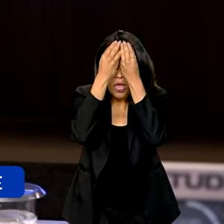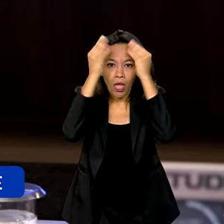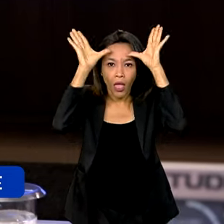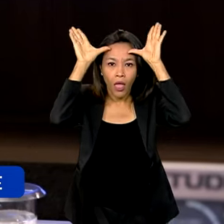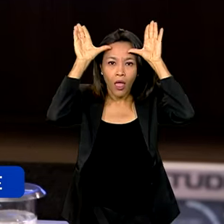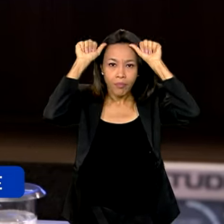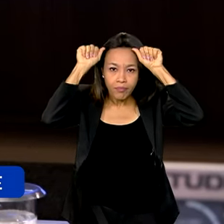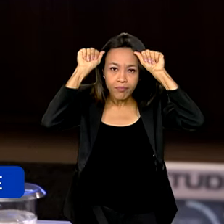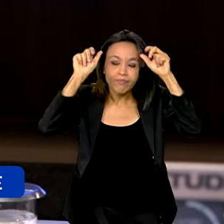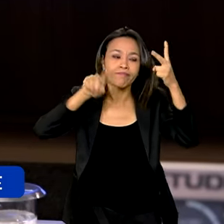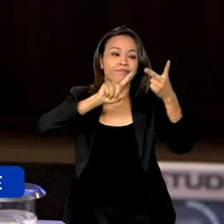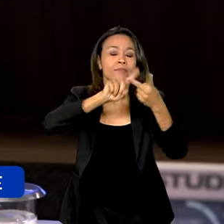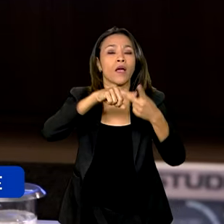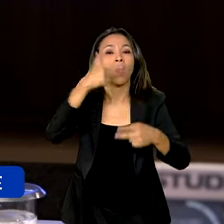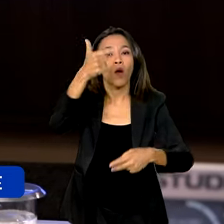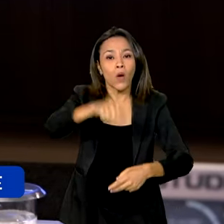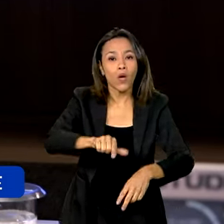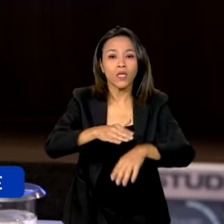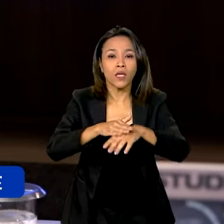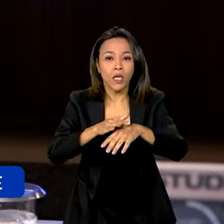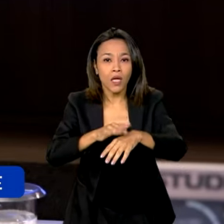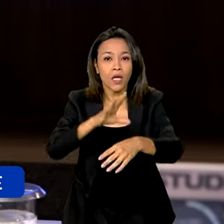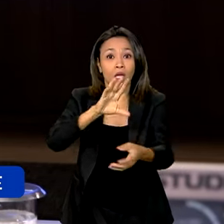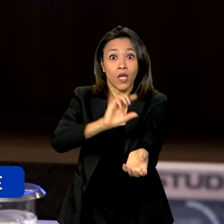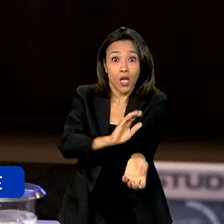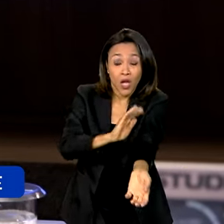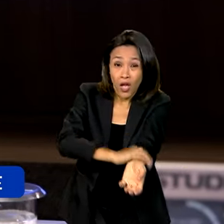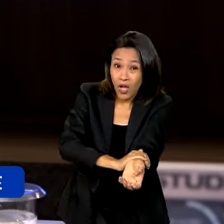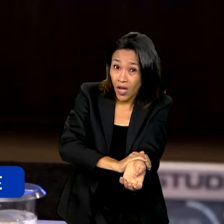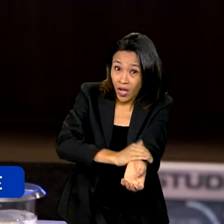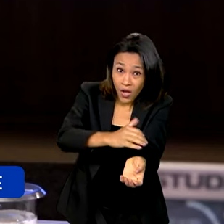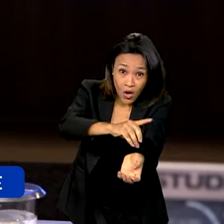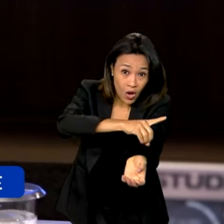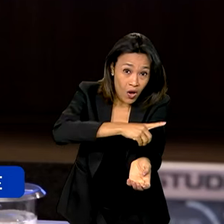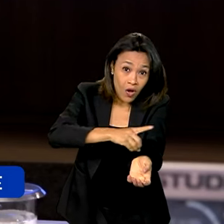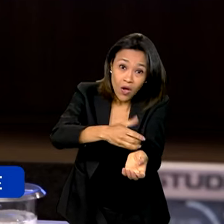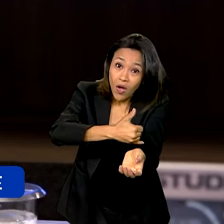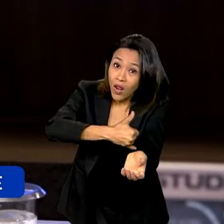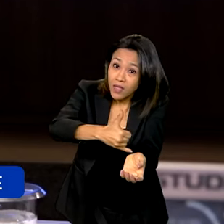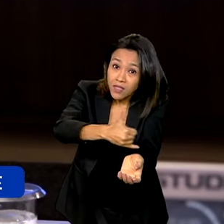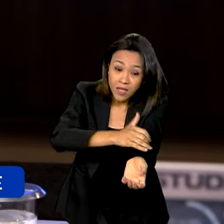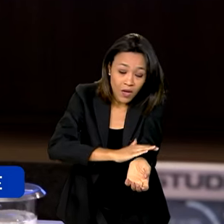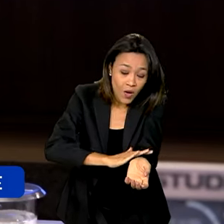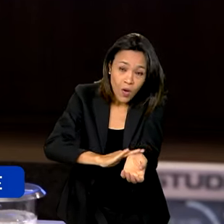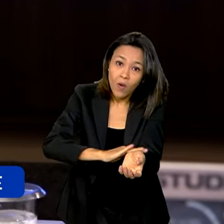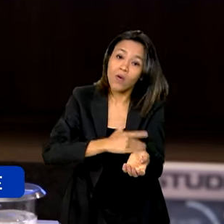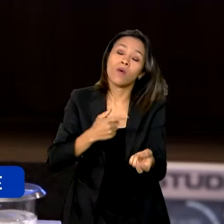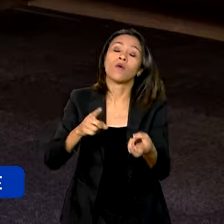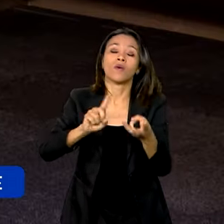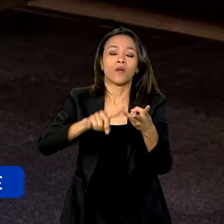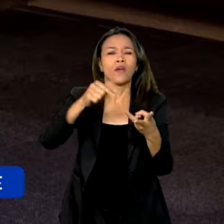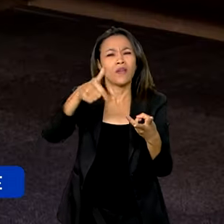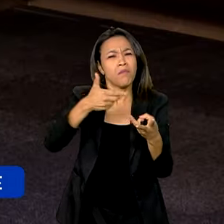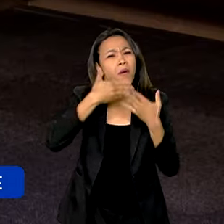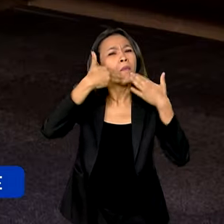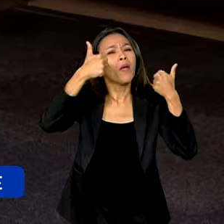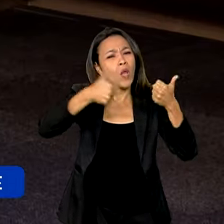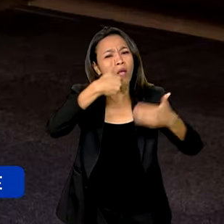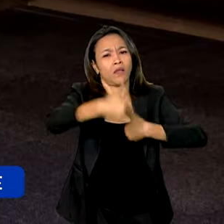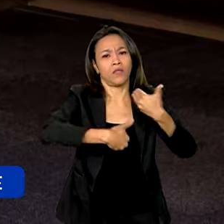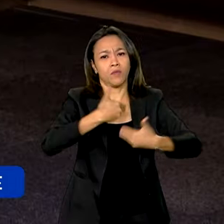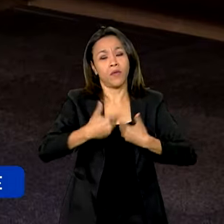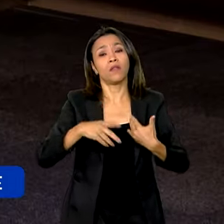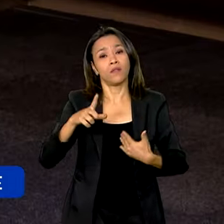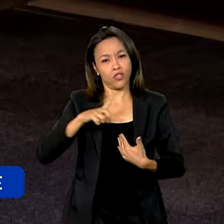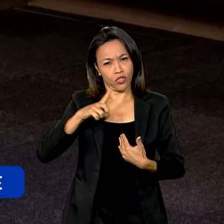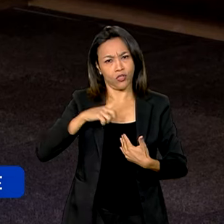alto né O que implica assim uma melhoria nessa qualidade de atendimento mas Nós já tínhamos a